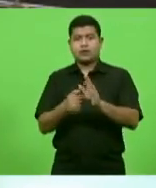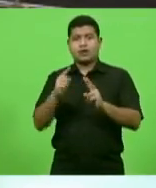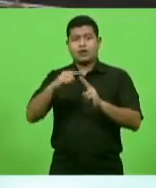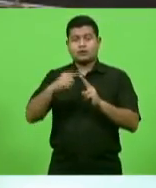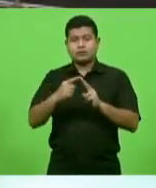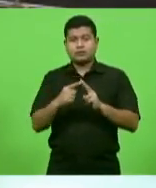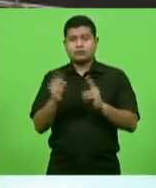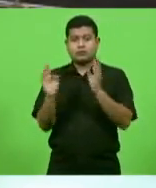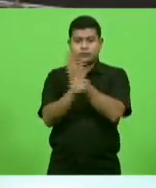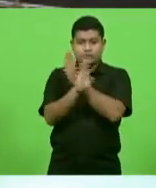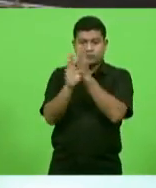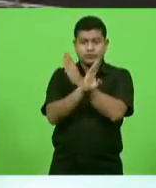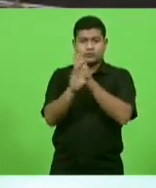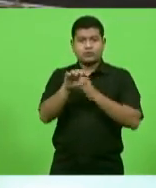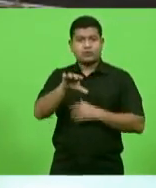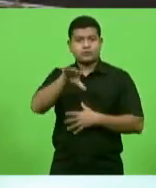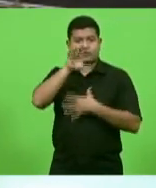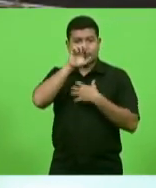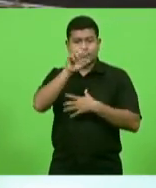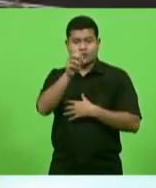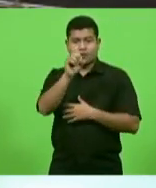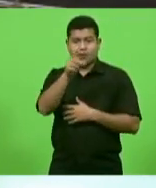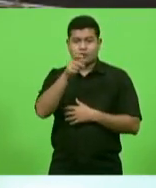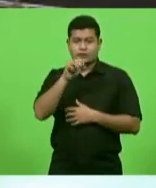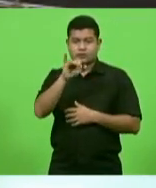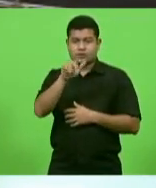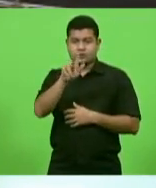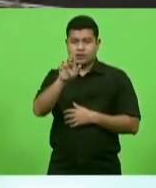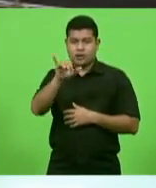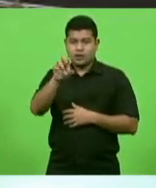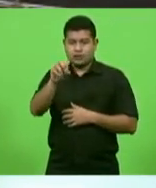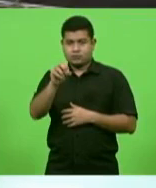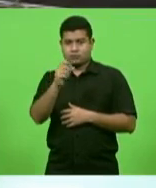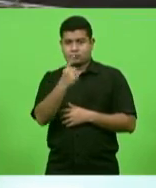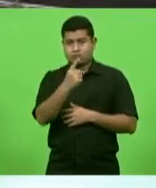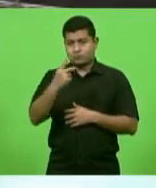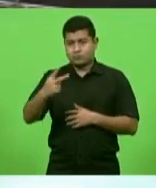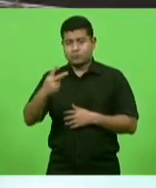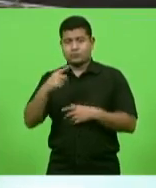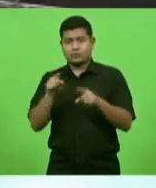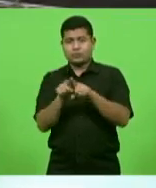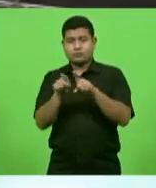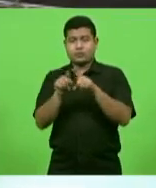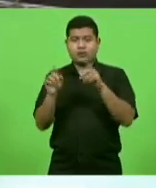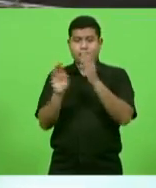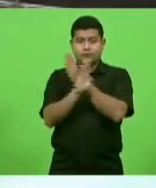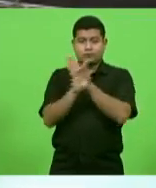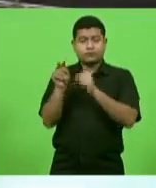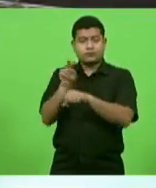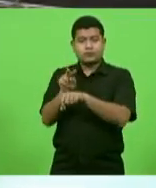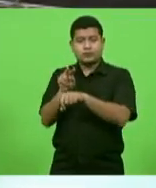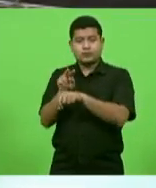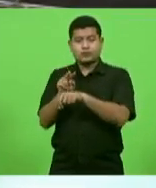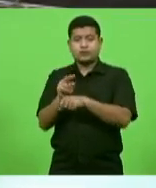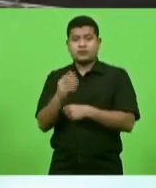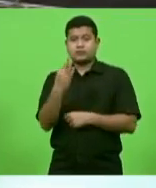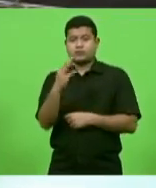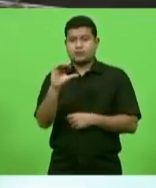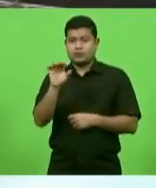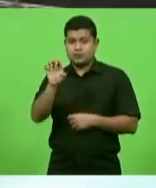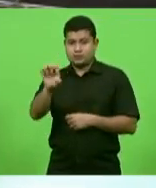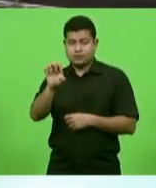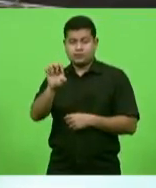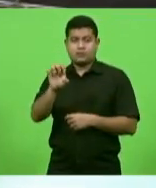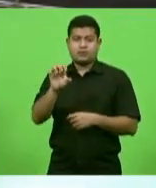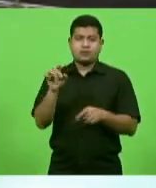pela além das peças nos órgãos de fiscalização e como Tribunal de Contas do Estado além de todos os elementos